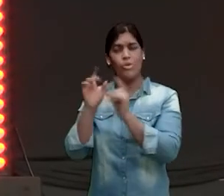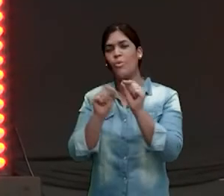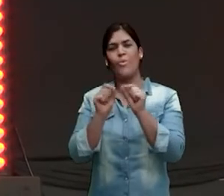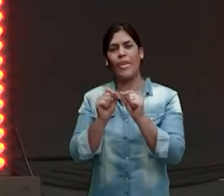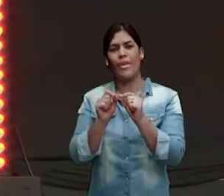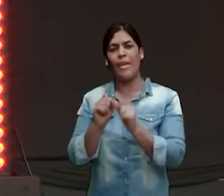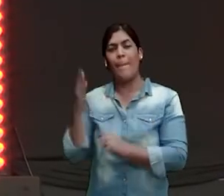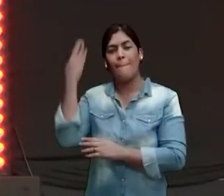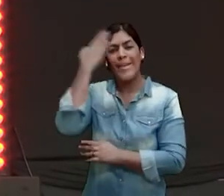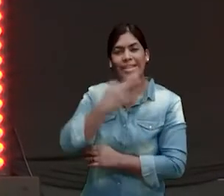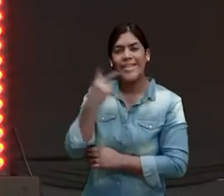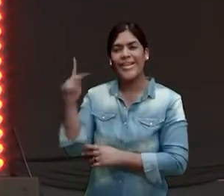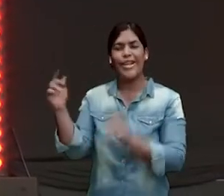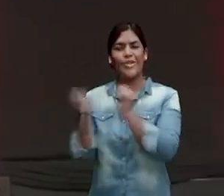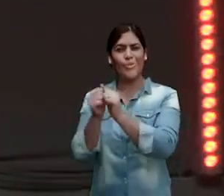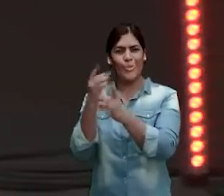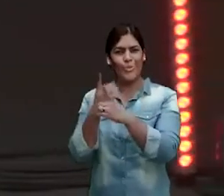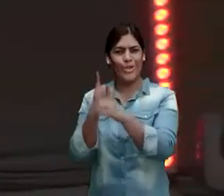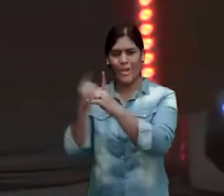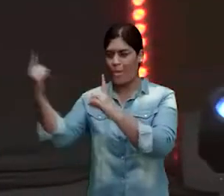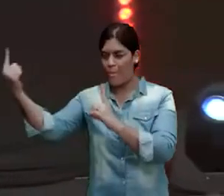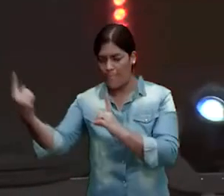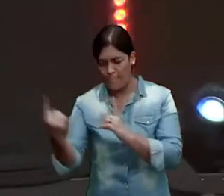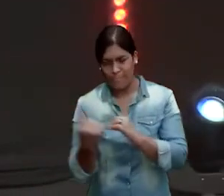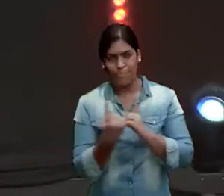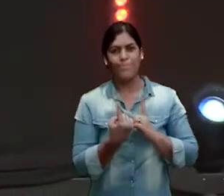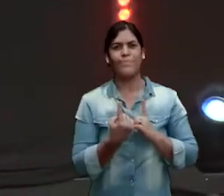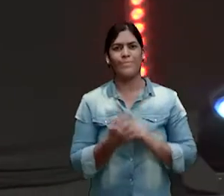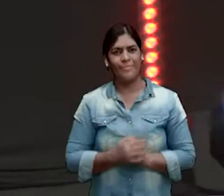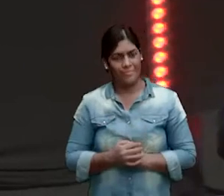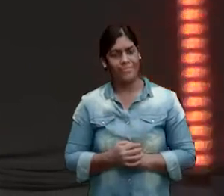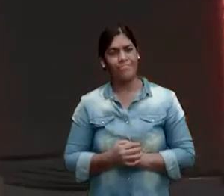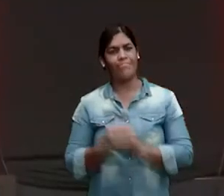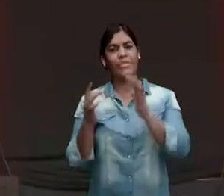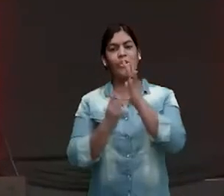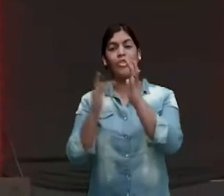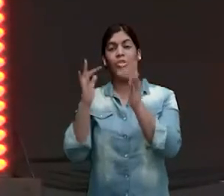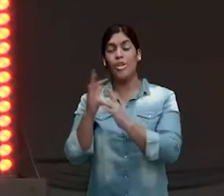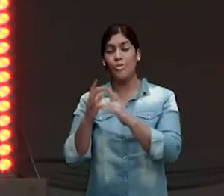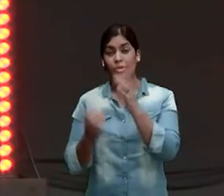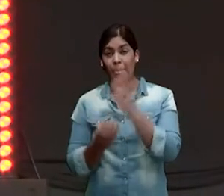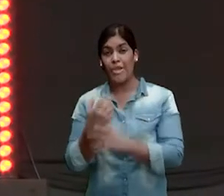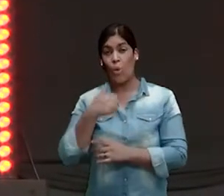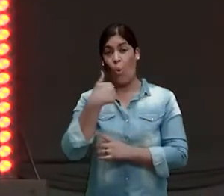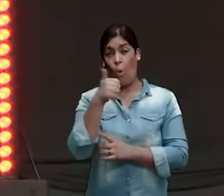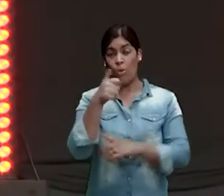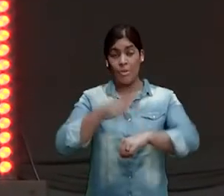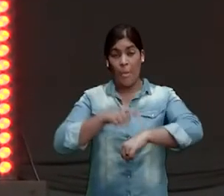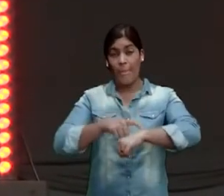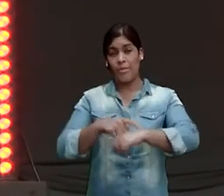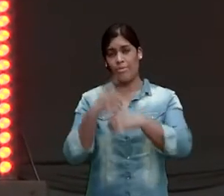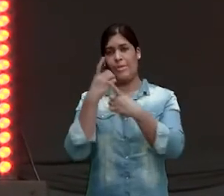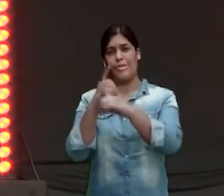com os discípulos a sua presença Jesus apareceu 11 ocasiões pelo menos aos